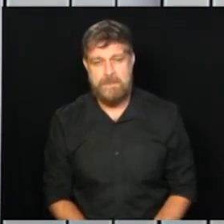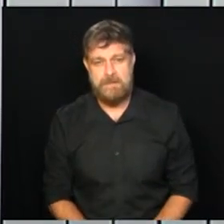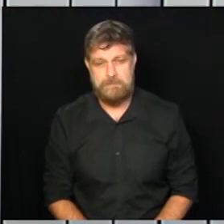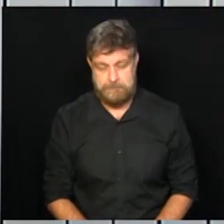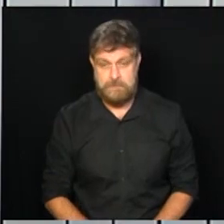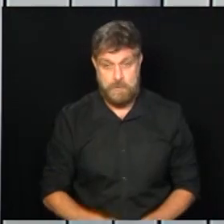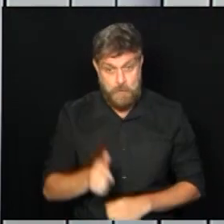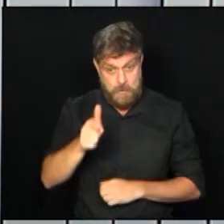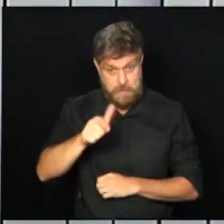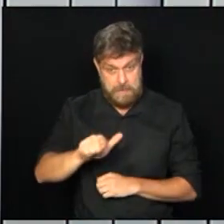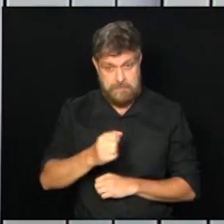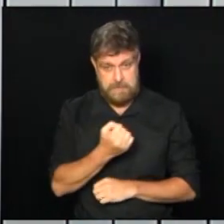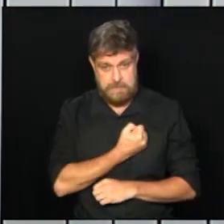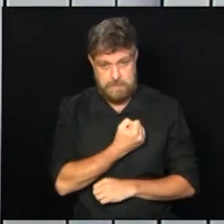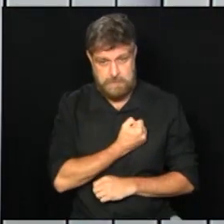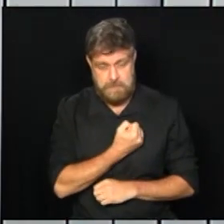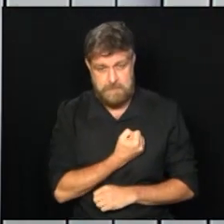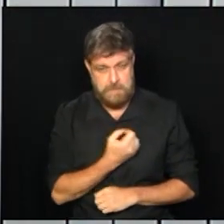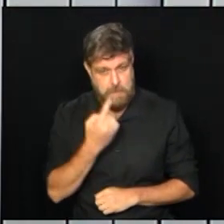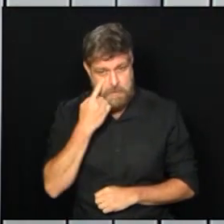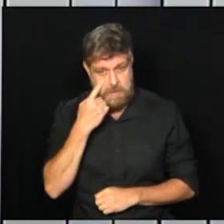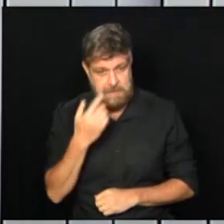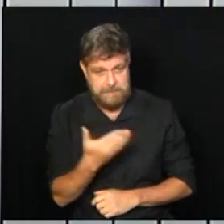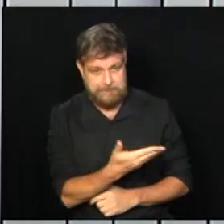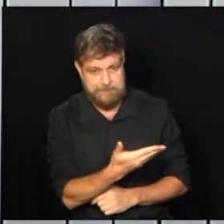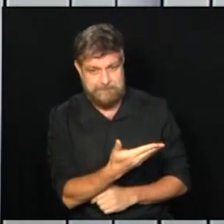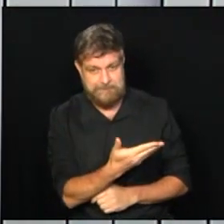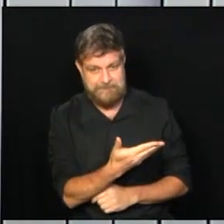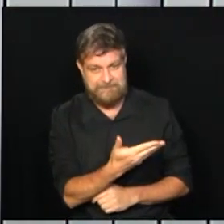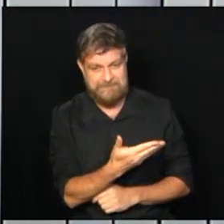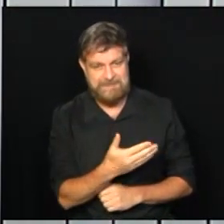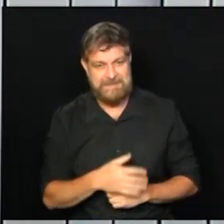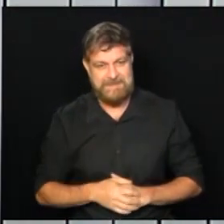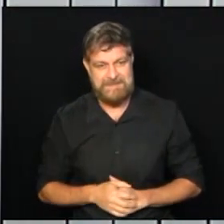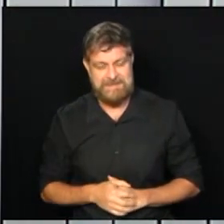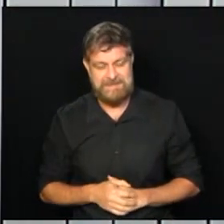978293776. Eu vou repetir, 19 é o nosso DDD,